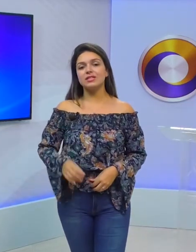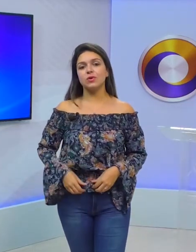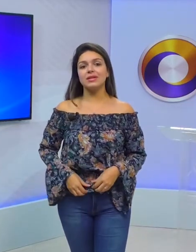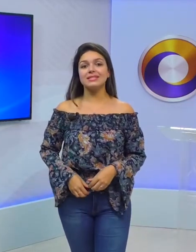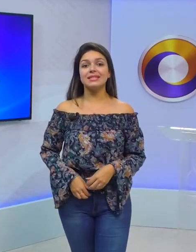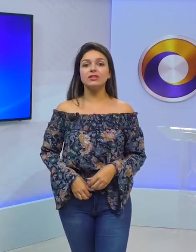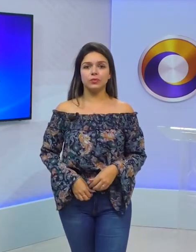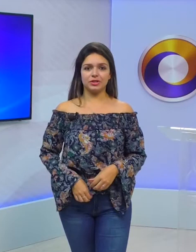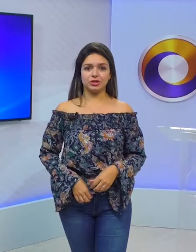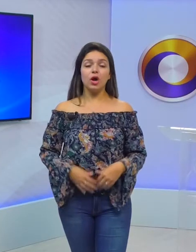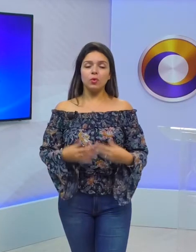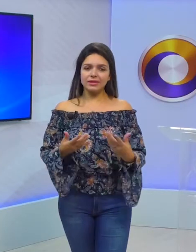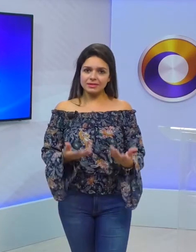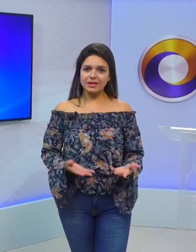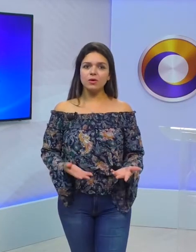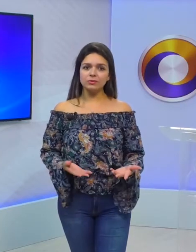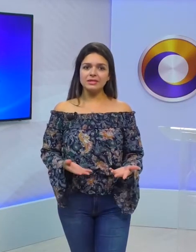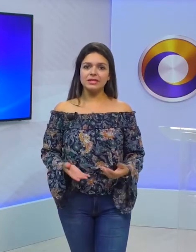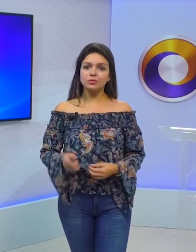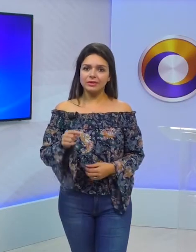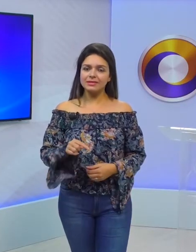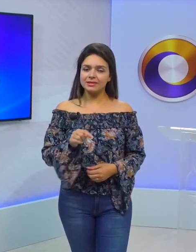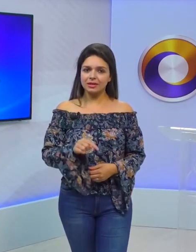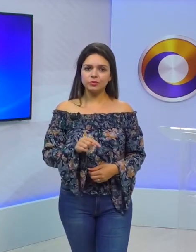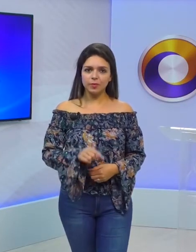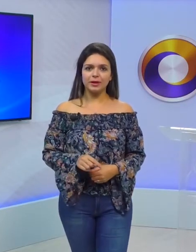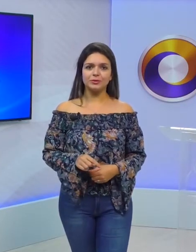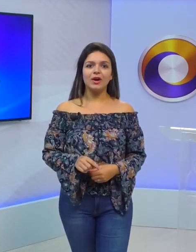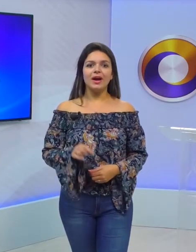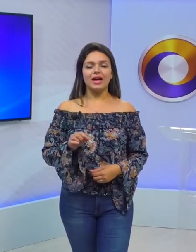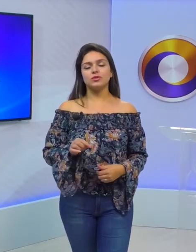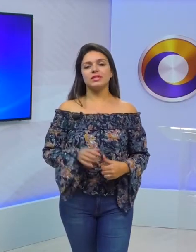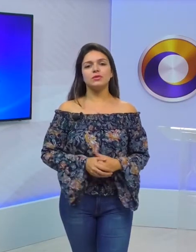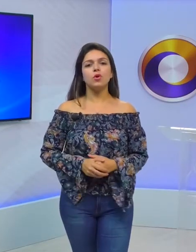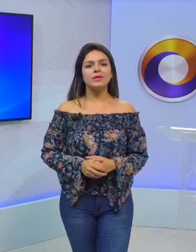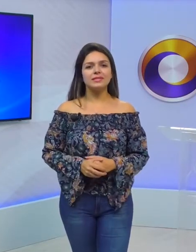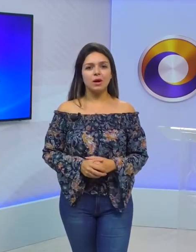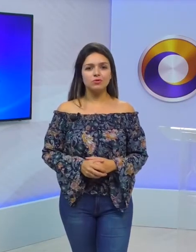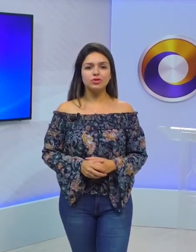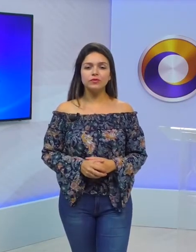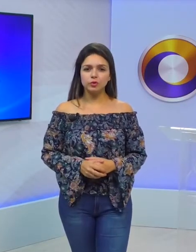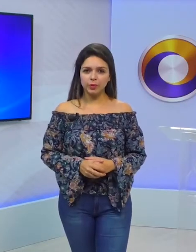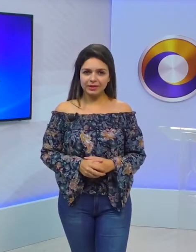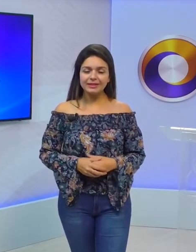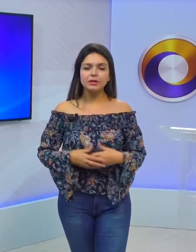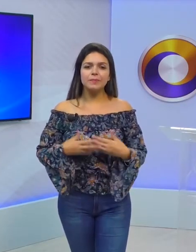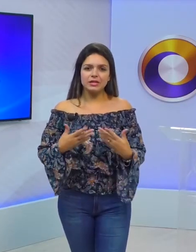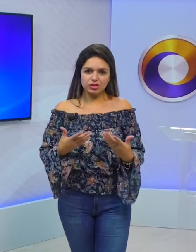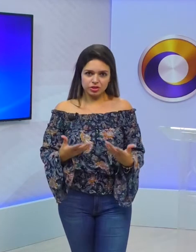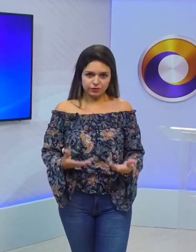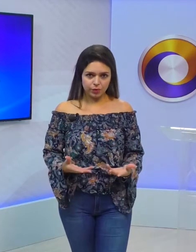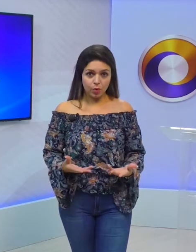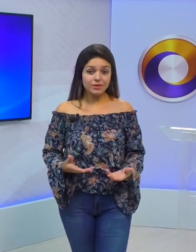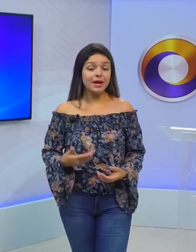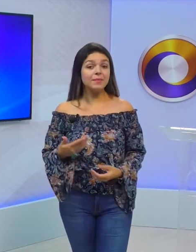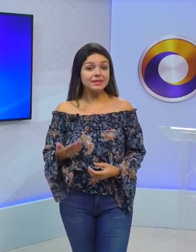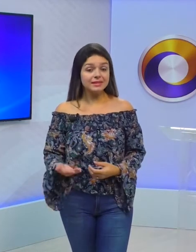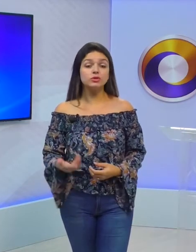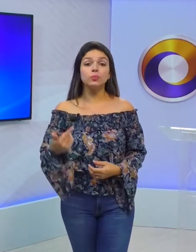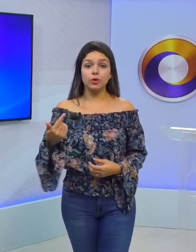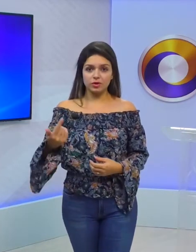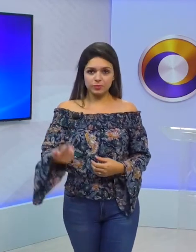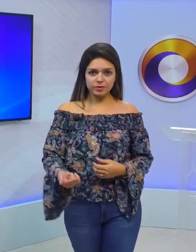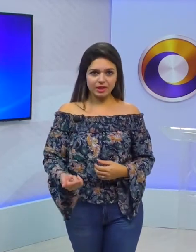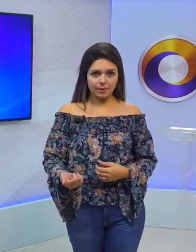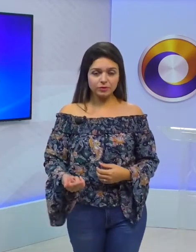às 10 horas da noite, o que está acontecendo nesse exato momento. A Associação Comercial de Votuporanga também já divulgou que amanhã